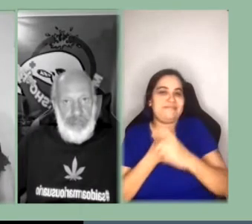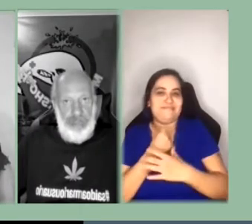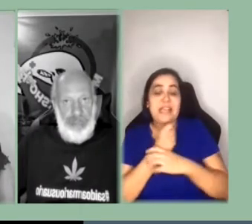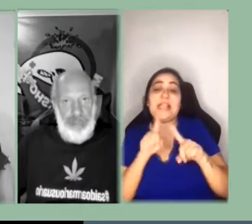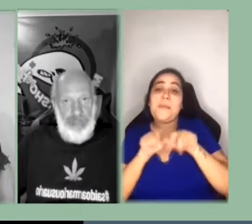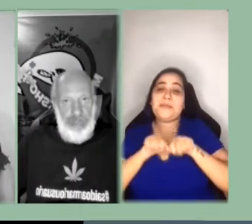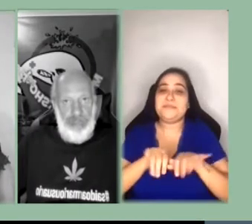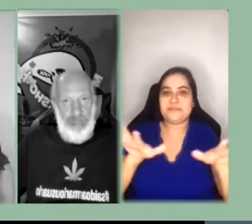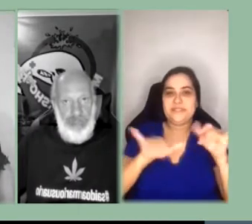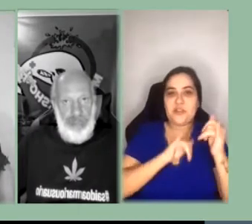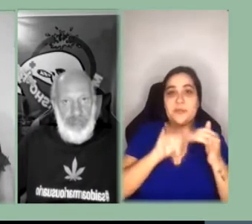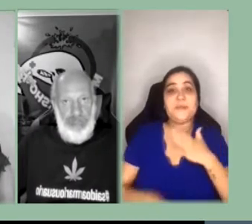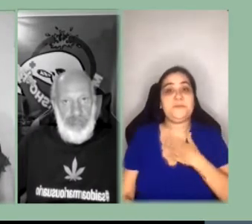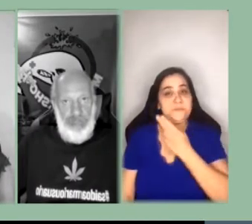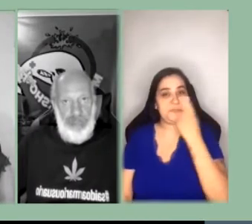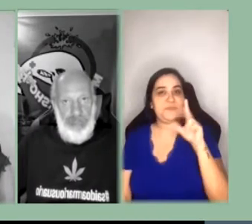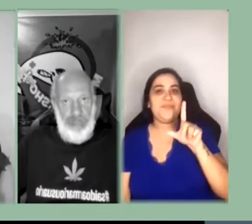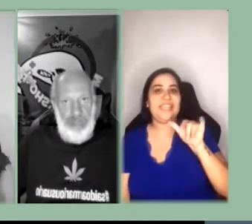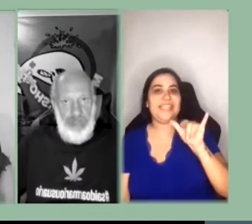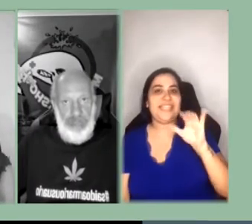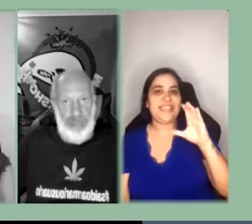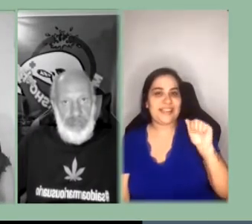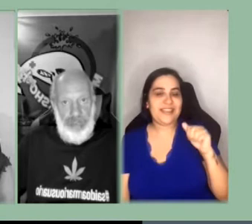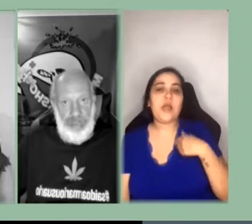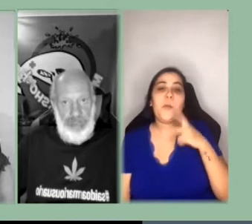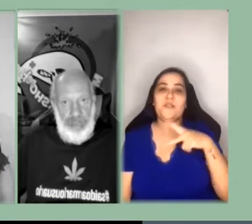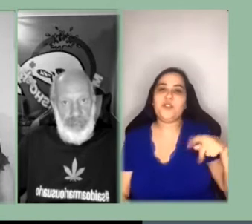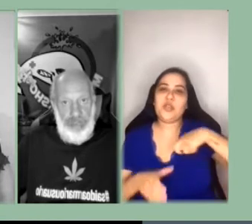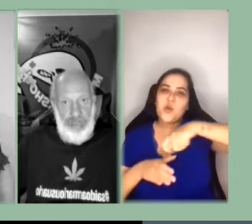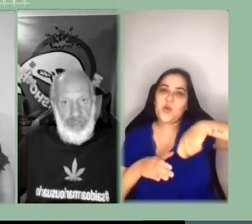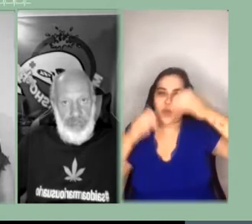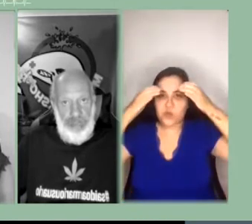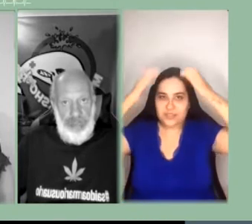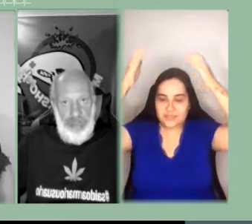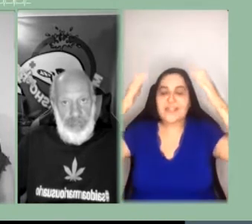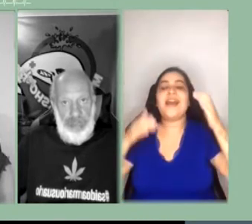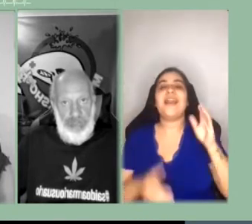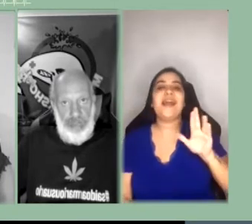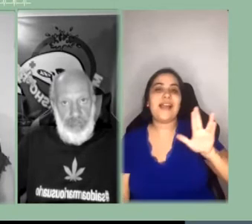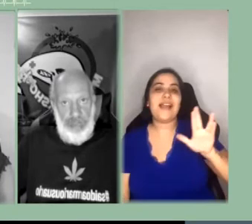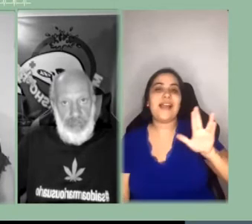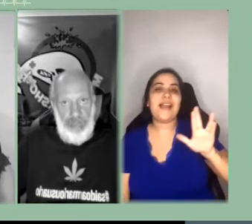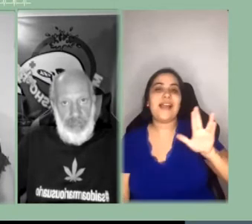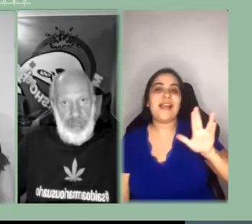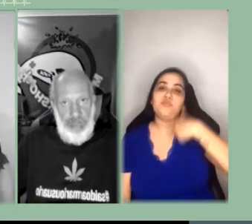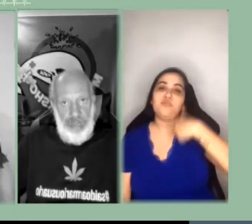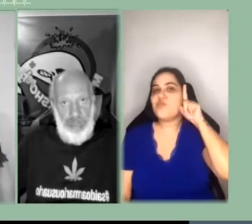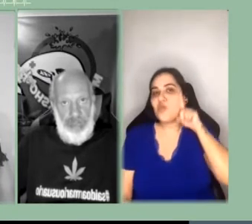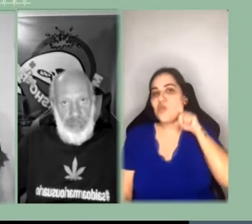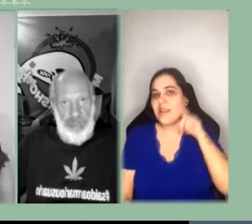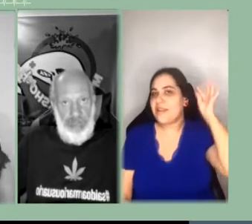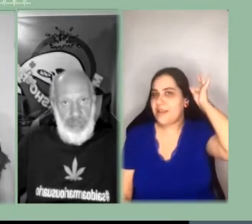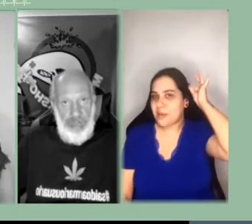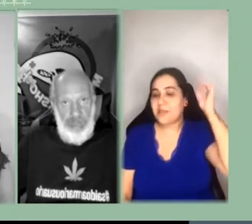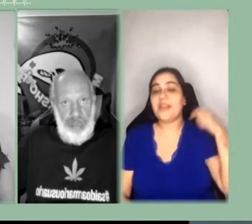Eu sou a Lilica, eu sou professora de culinária canábica, eu sou uma mulher morena, estou sentada em frente a uma parede onde tem